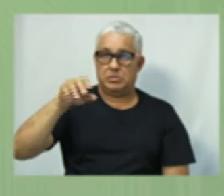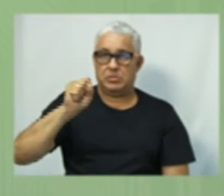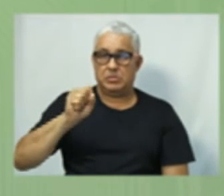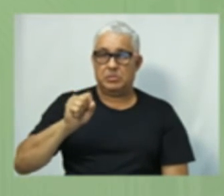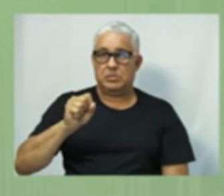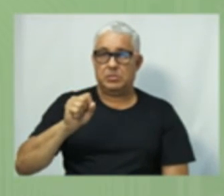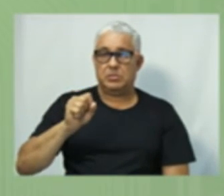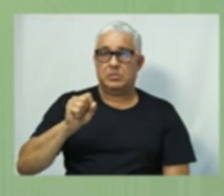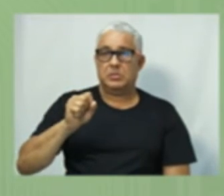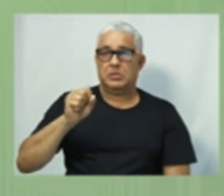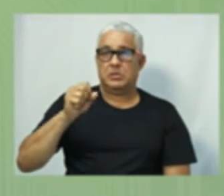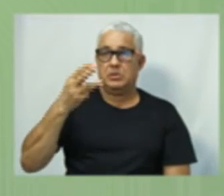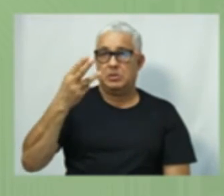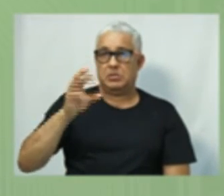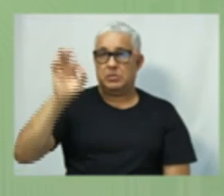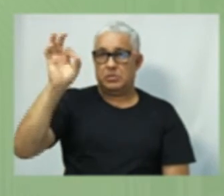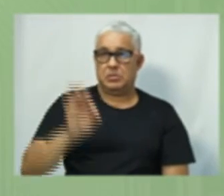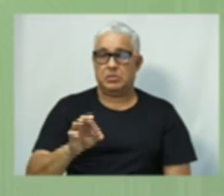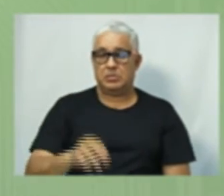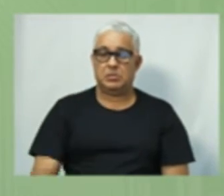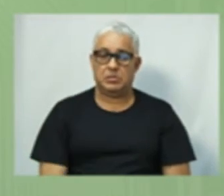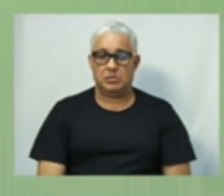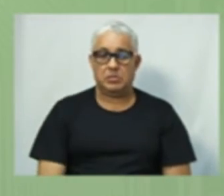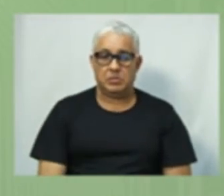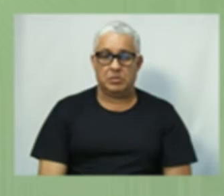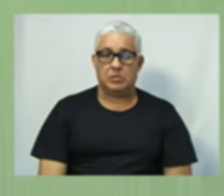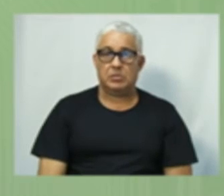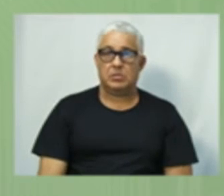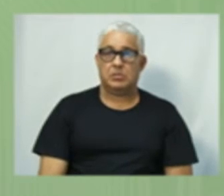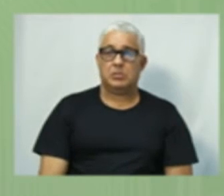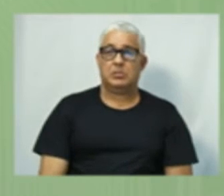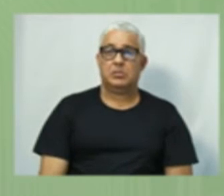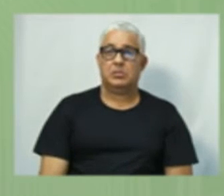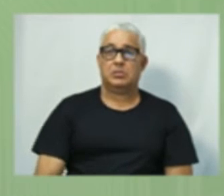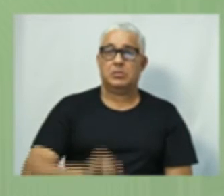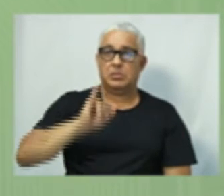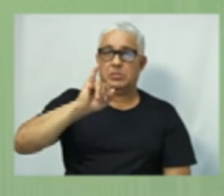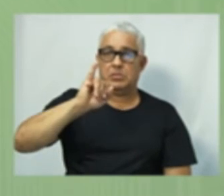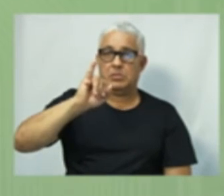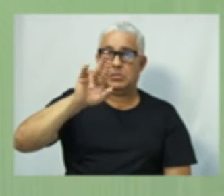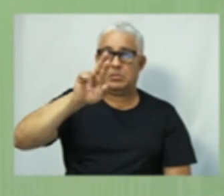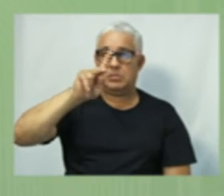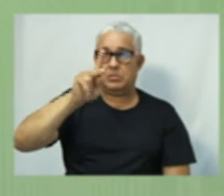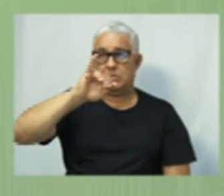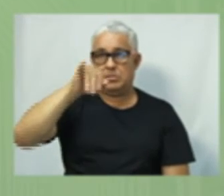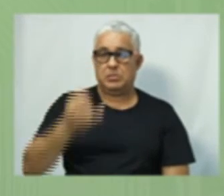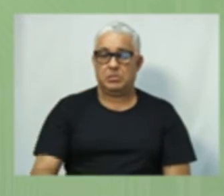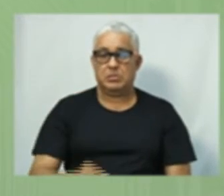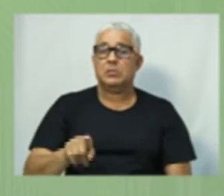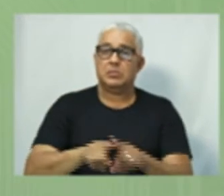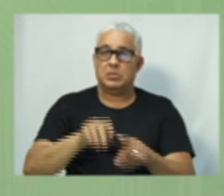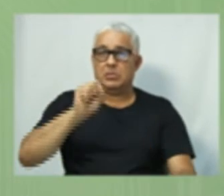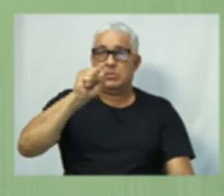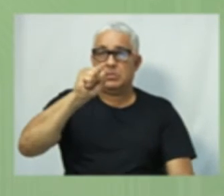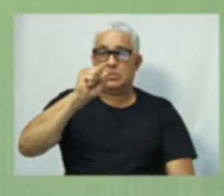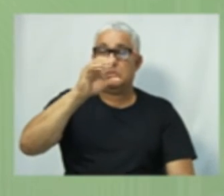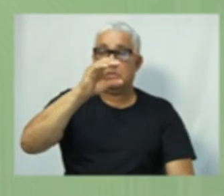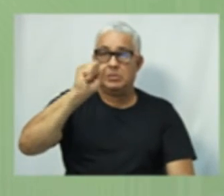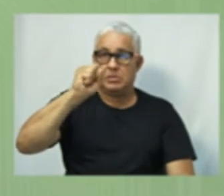3%. E o imposto de renda CSL, ele é o quê? Mensal,